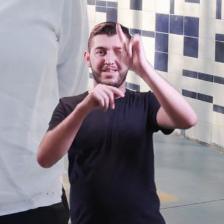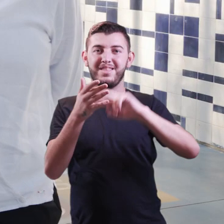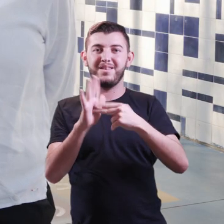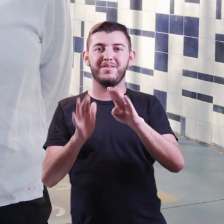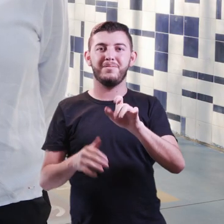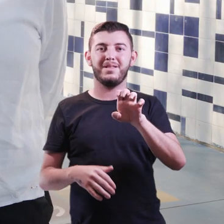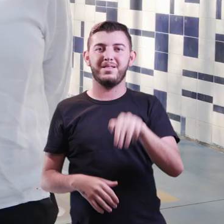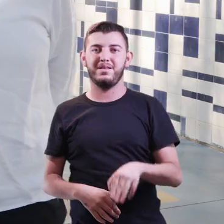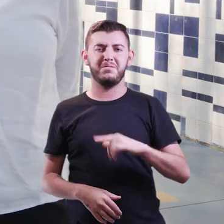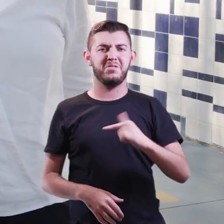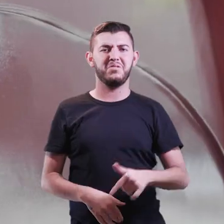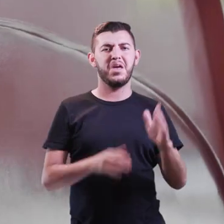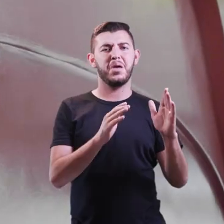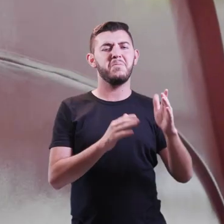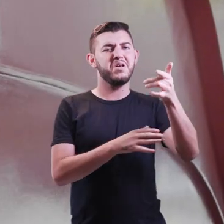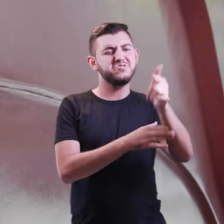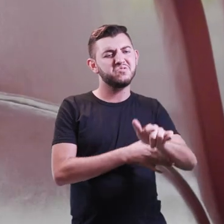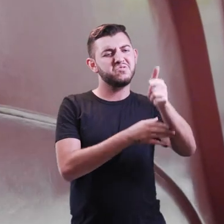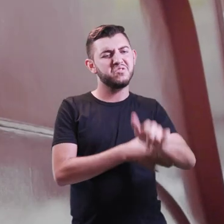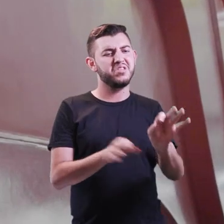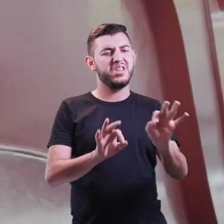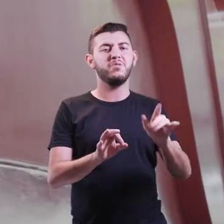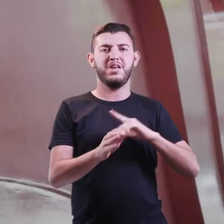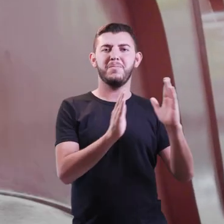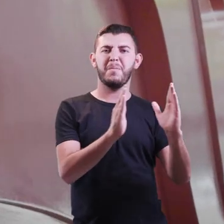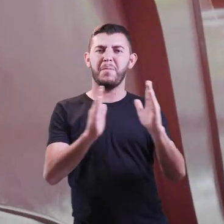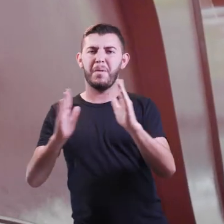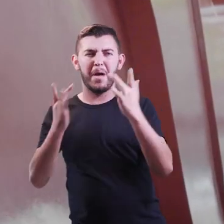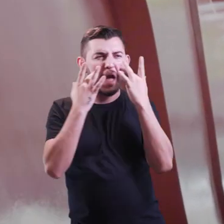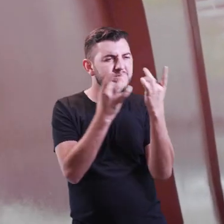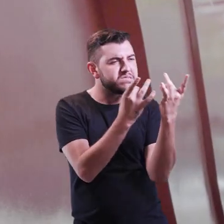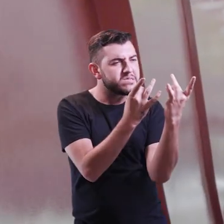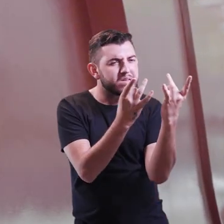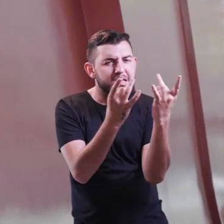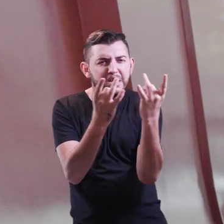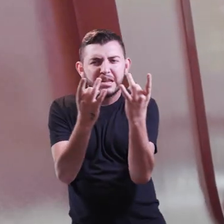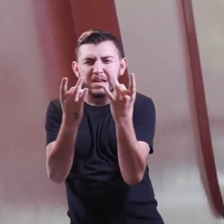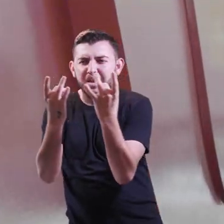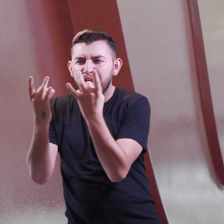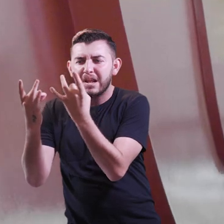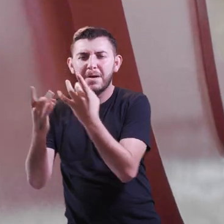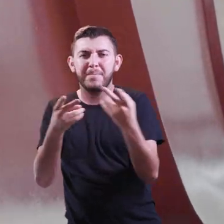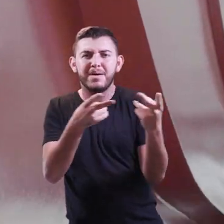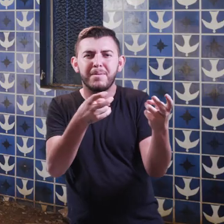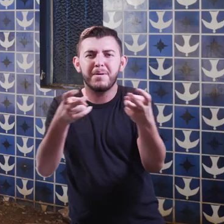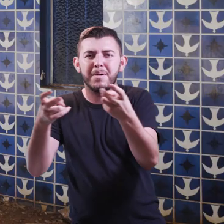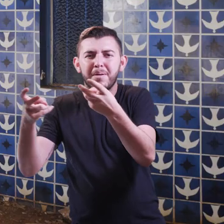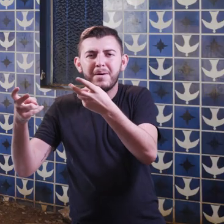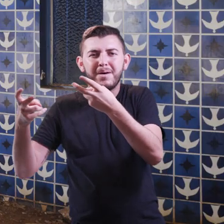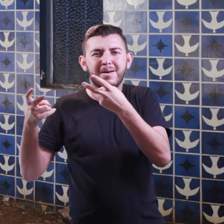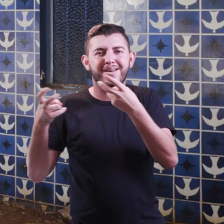usa a repetição, a sequência. Seu olhar passeia pela obra, descobrindo cada vez mais outros ângulos.